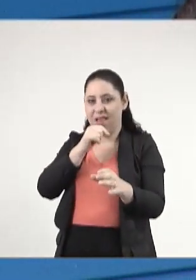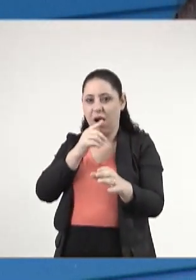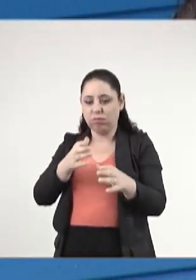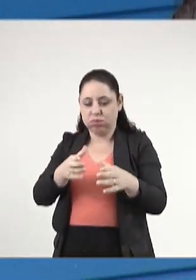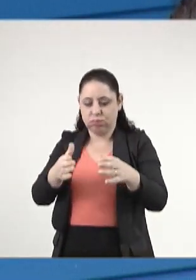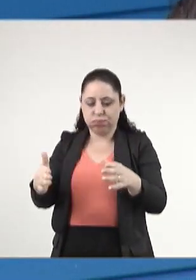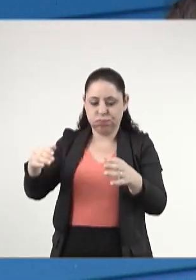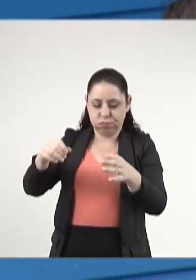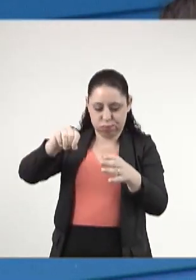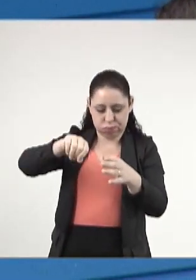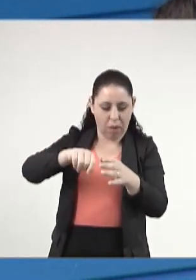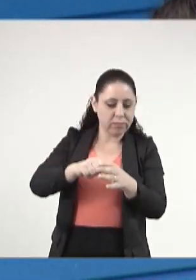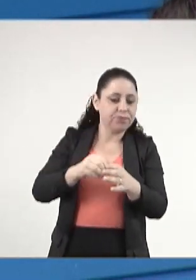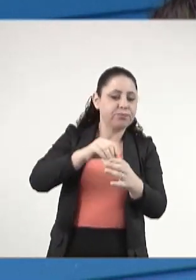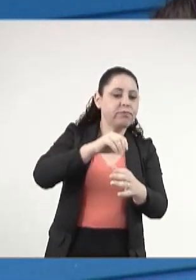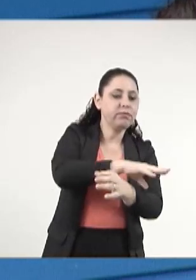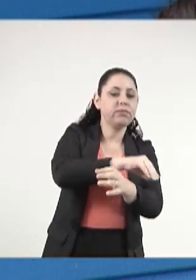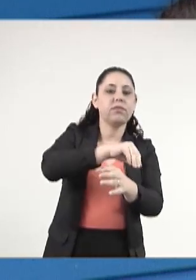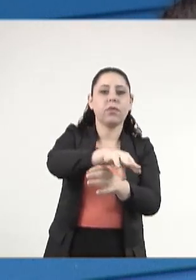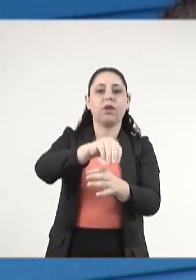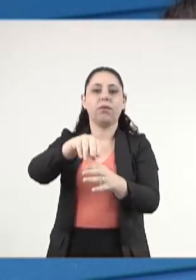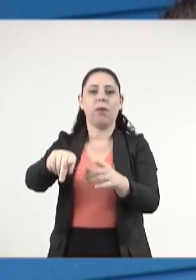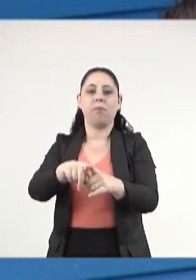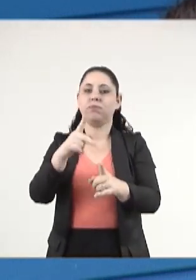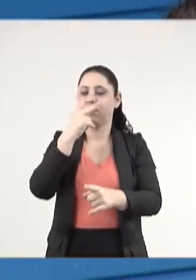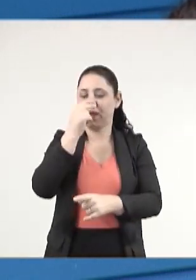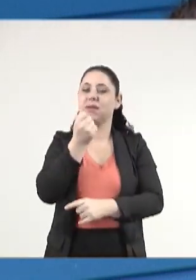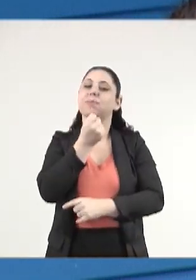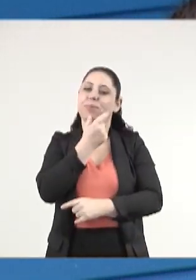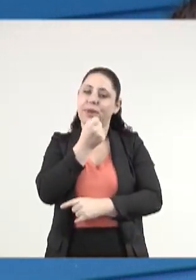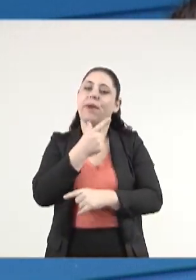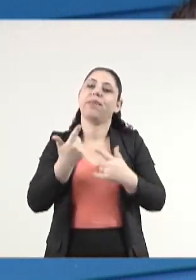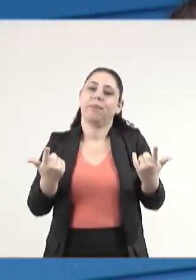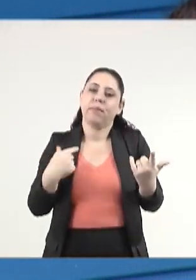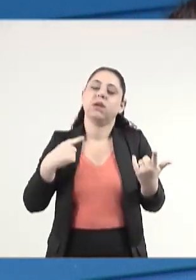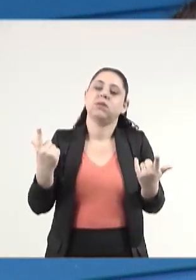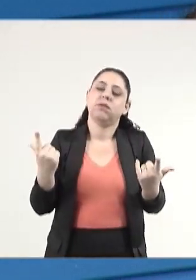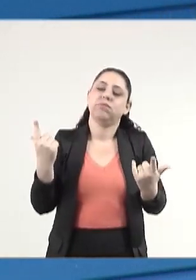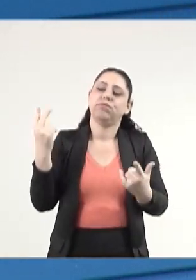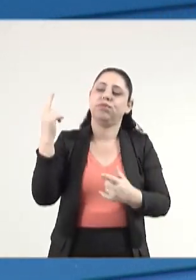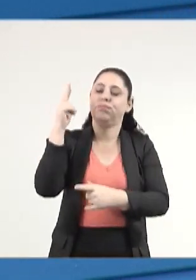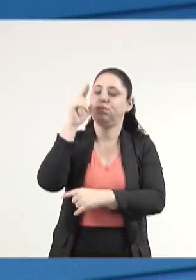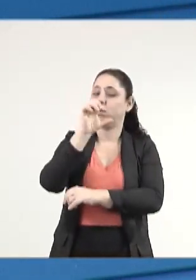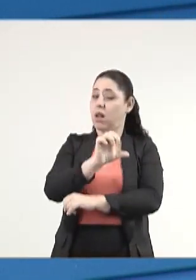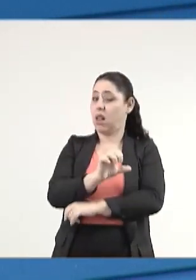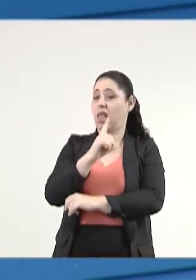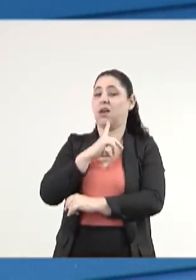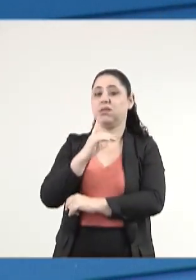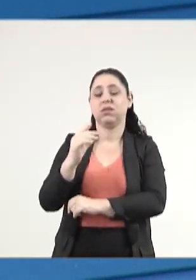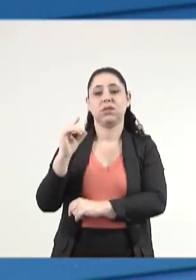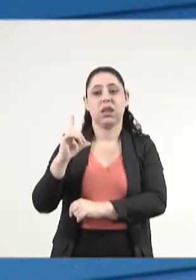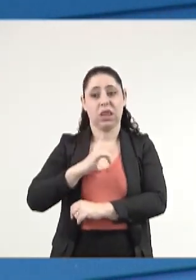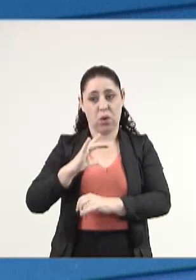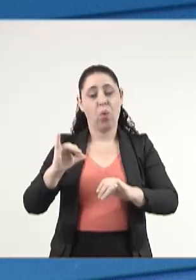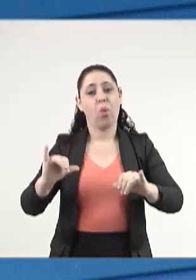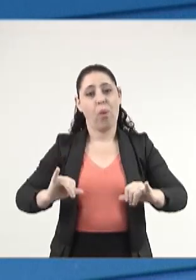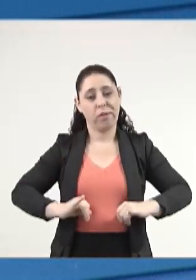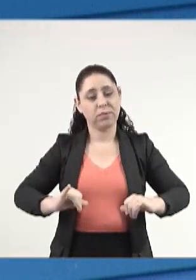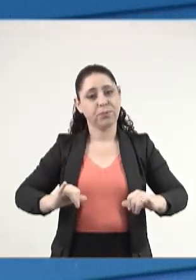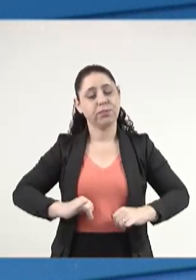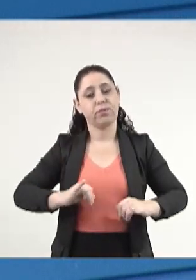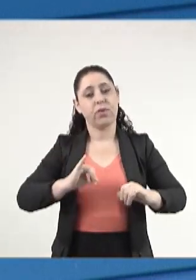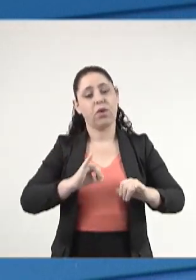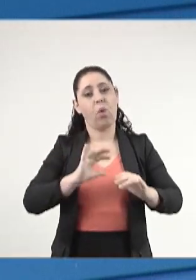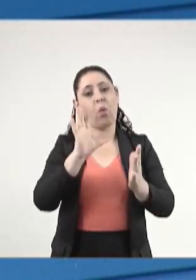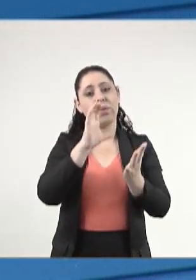água para a comunidade. Parece uma piada, mas é uma tragédia, né, enfrentada por uma comunidade